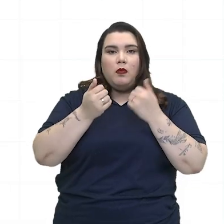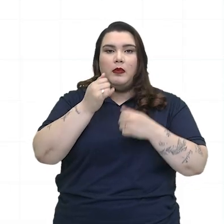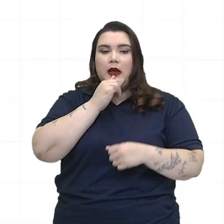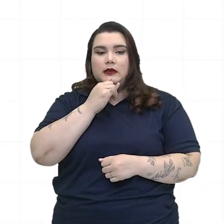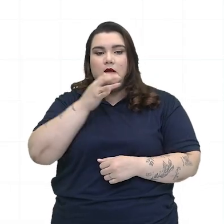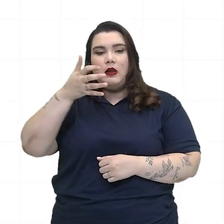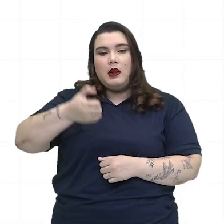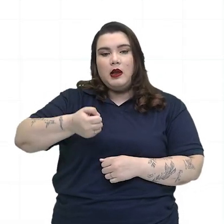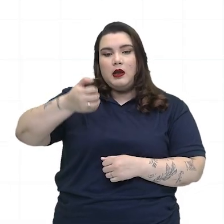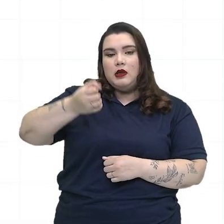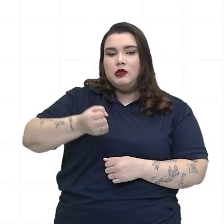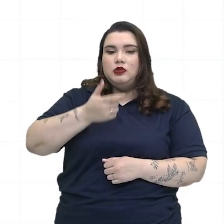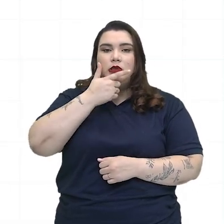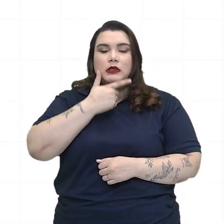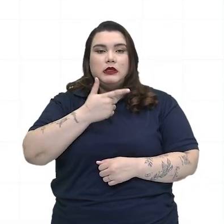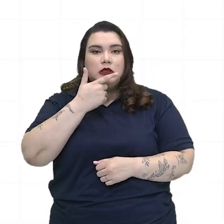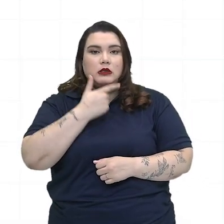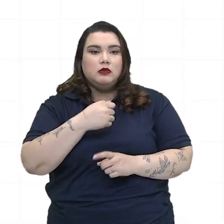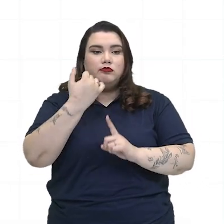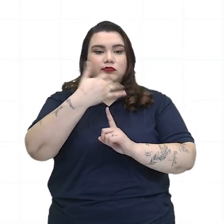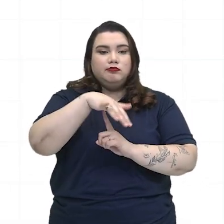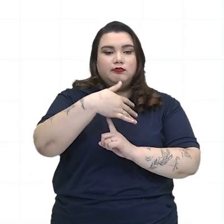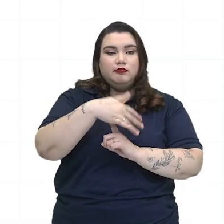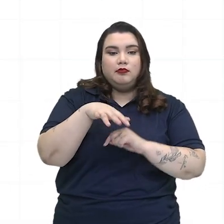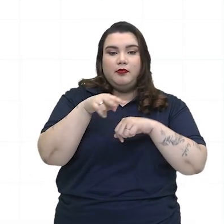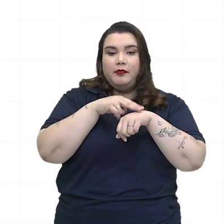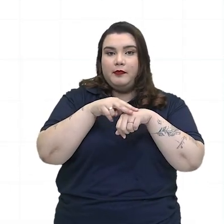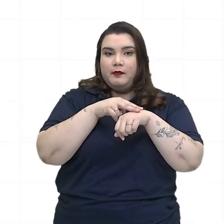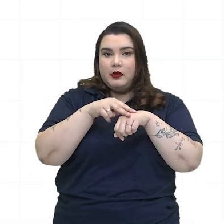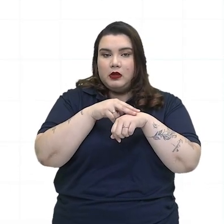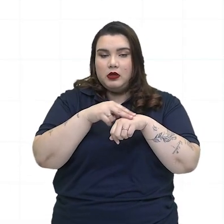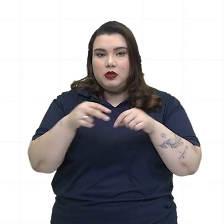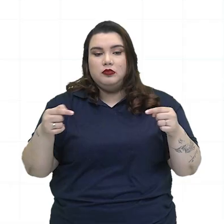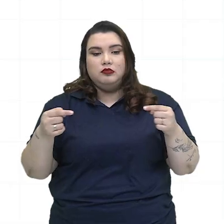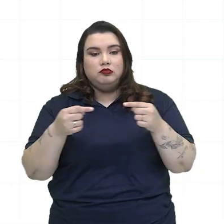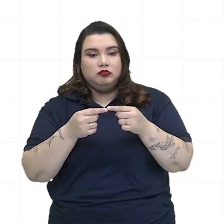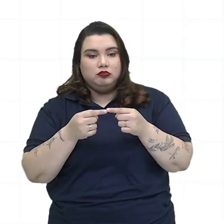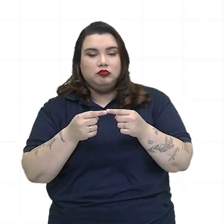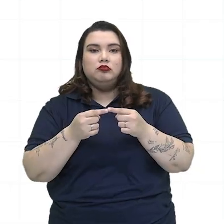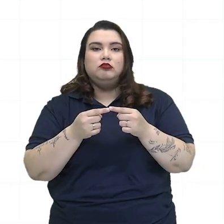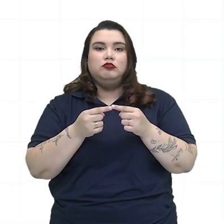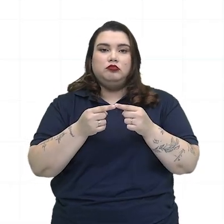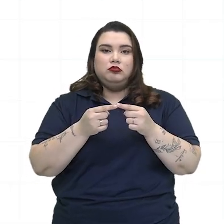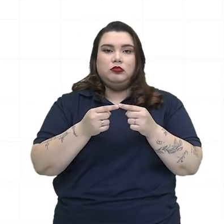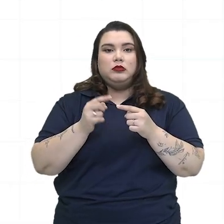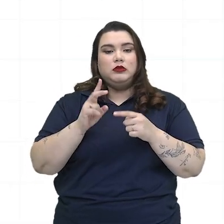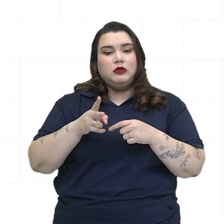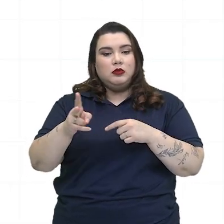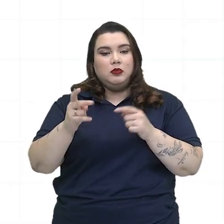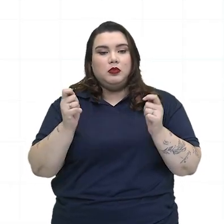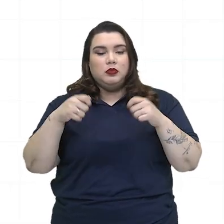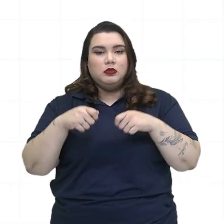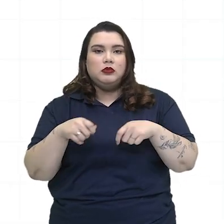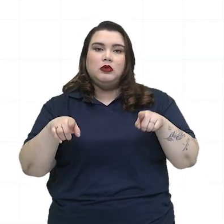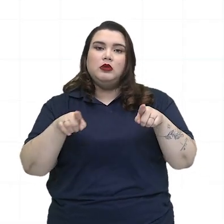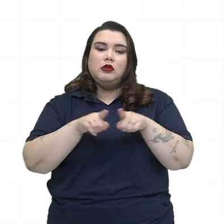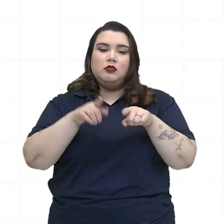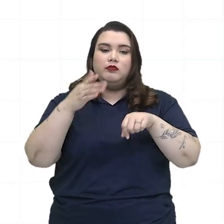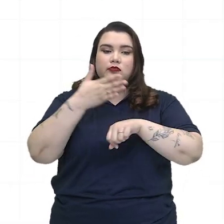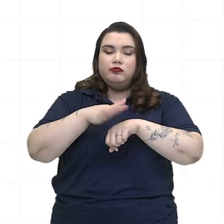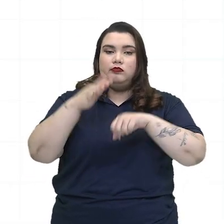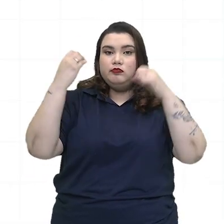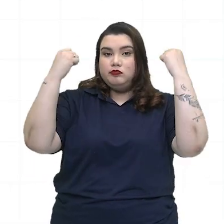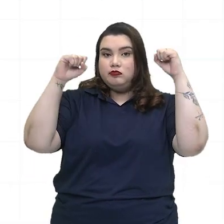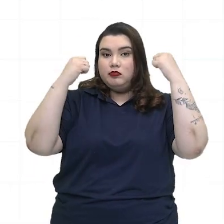leite, queijo, vegetais verdes, né? Sempre que possível, e também fazer